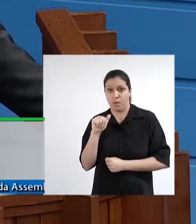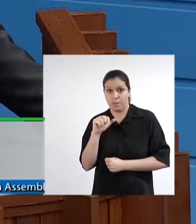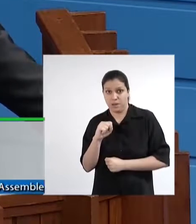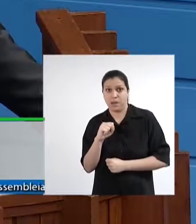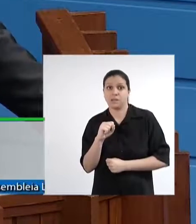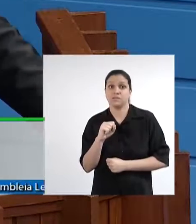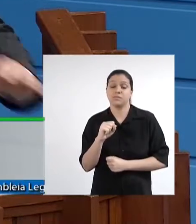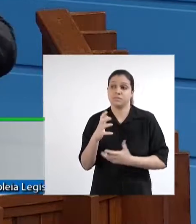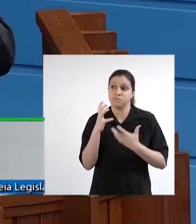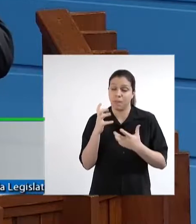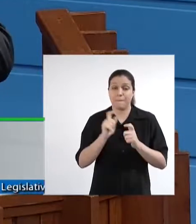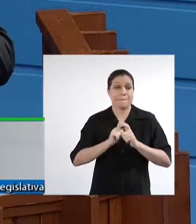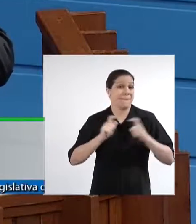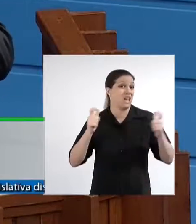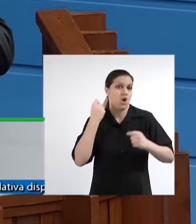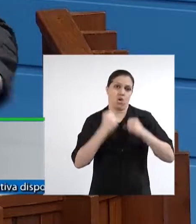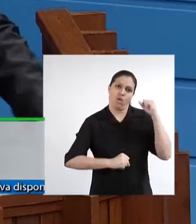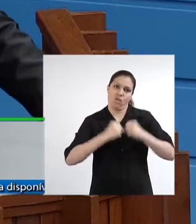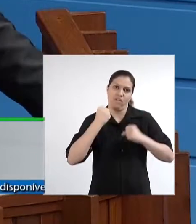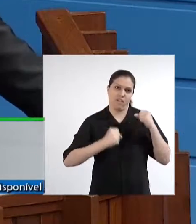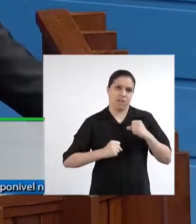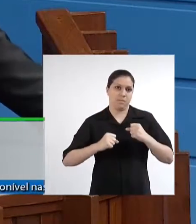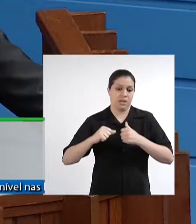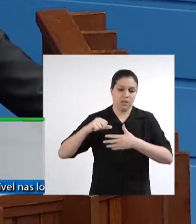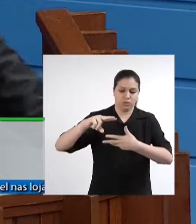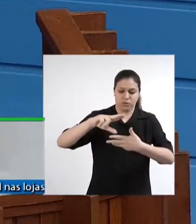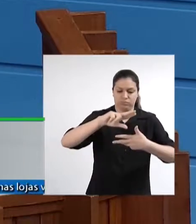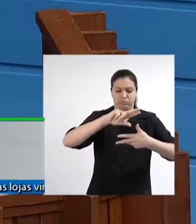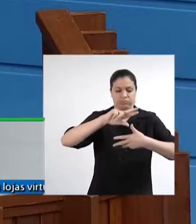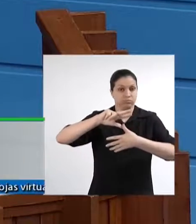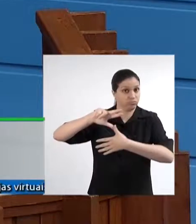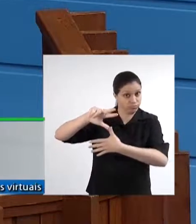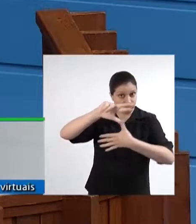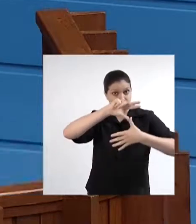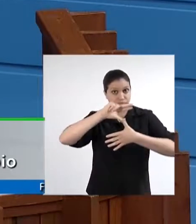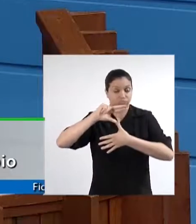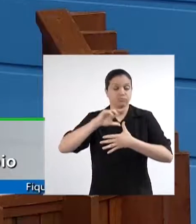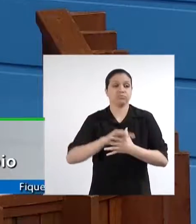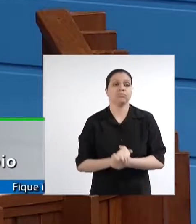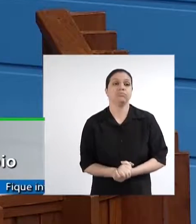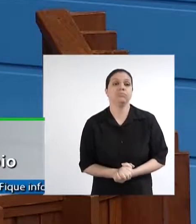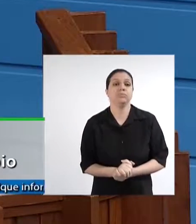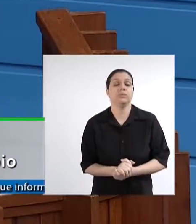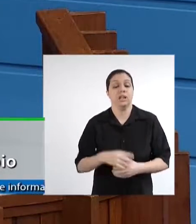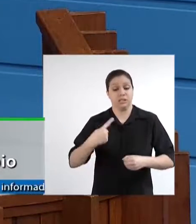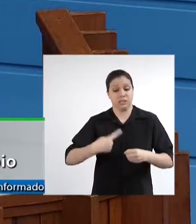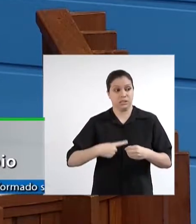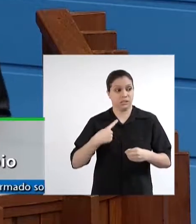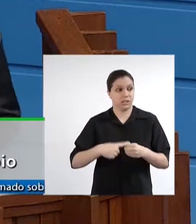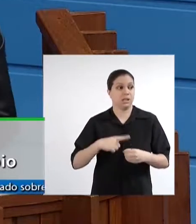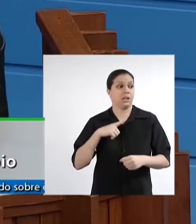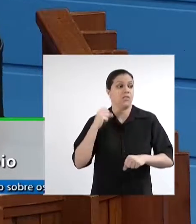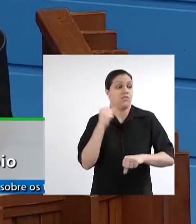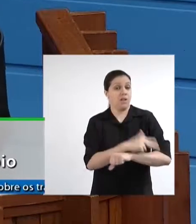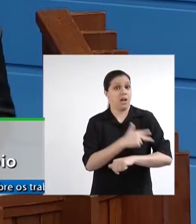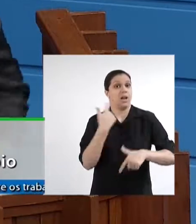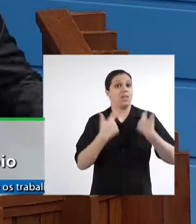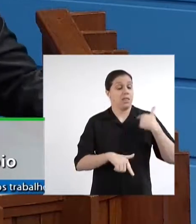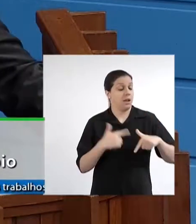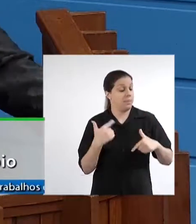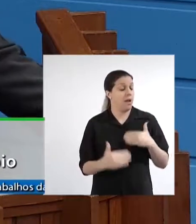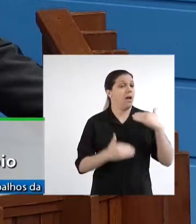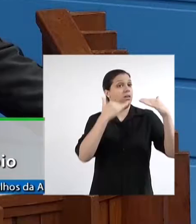América Latina. Uma cidade que gera emprego, gera renda, se